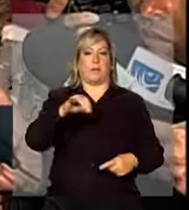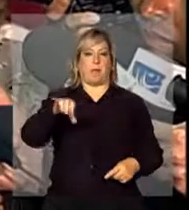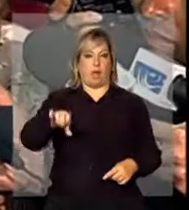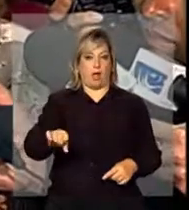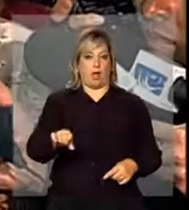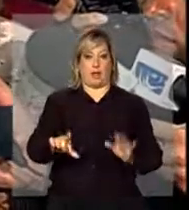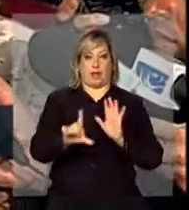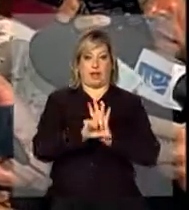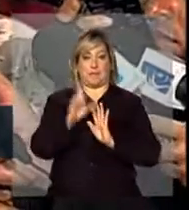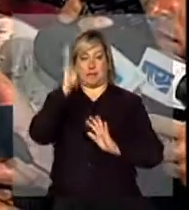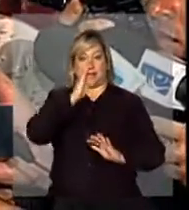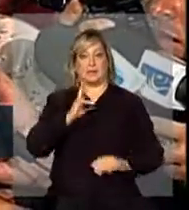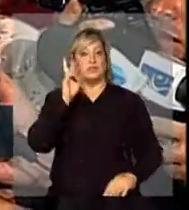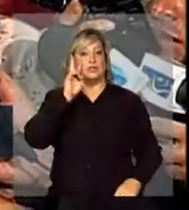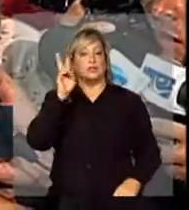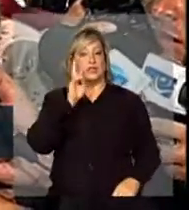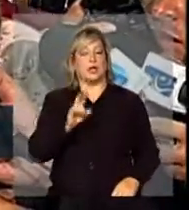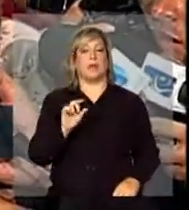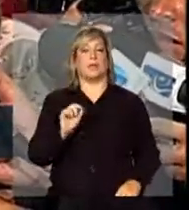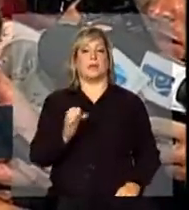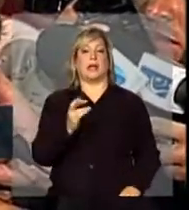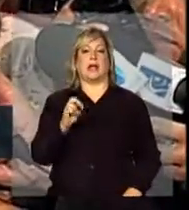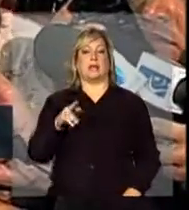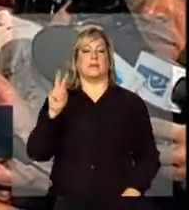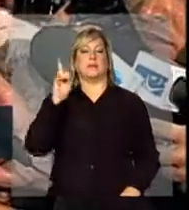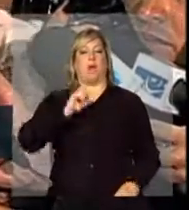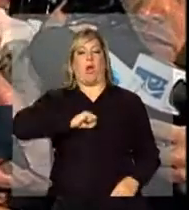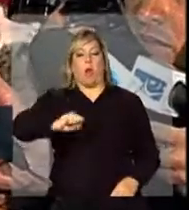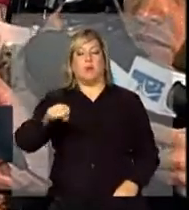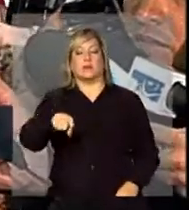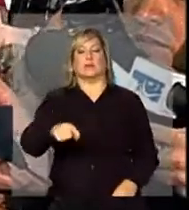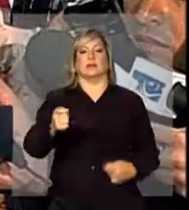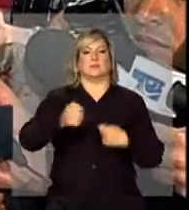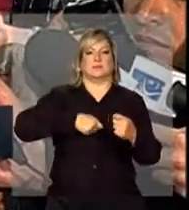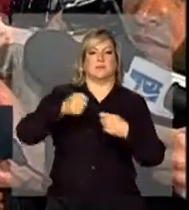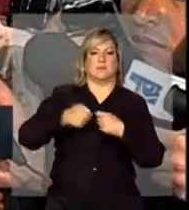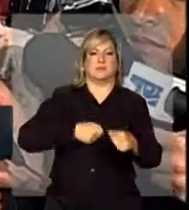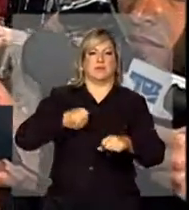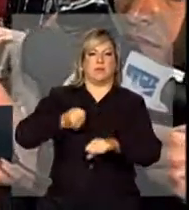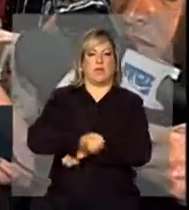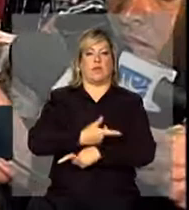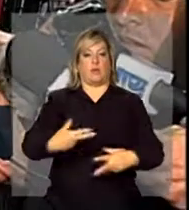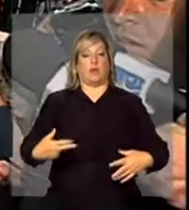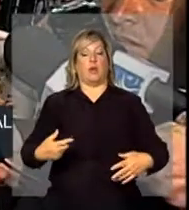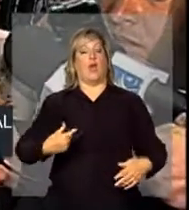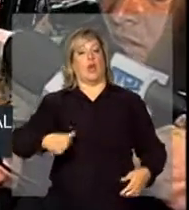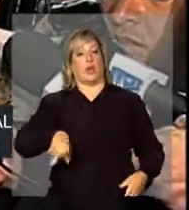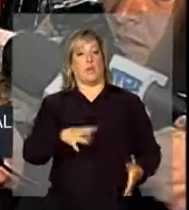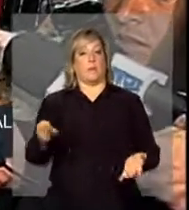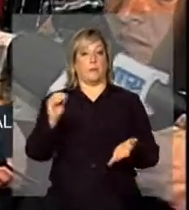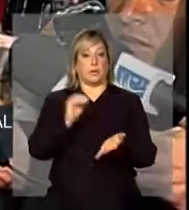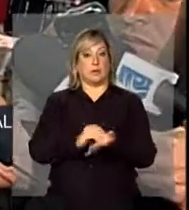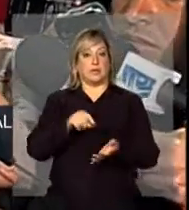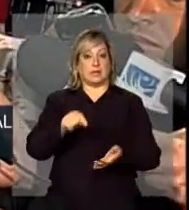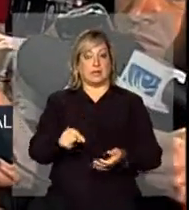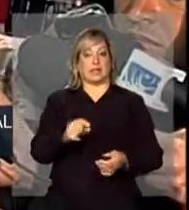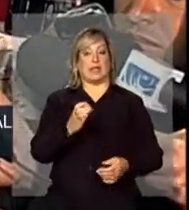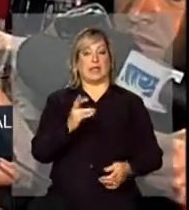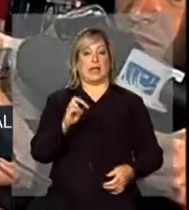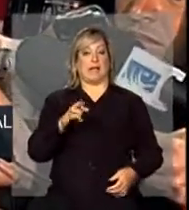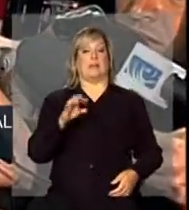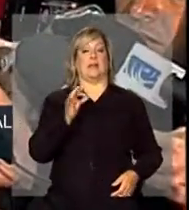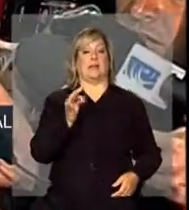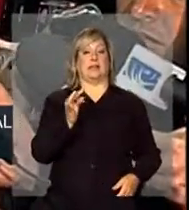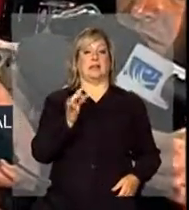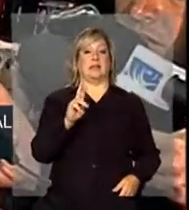legislação brasileira sobre os crimes contra a exploração sexual, nós legislamos colocando o crime de tráfico sobre exploração sexual.